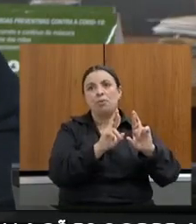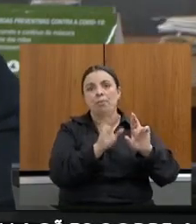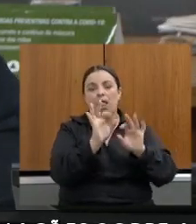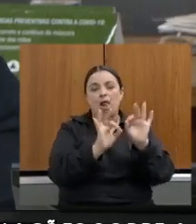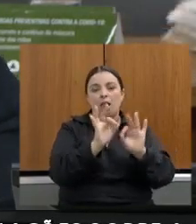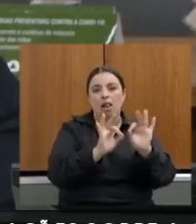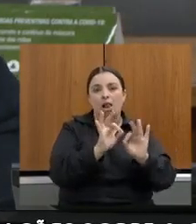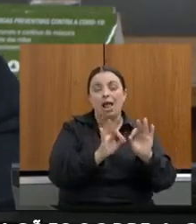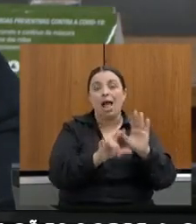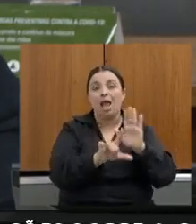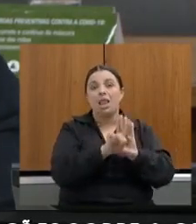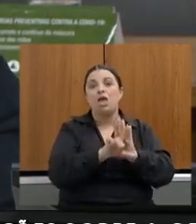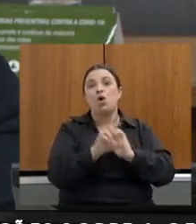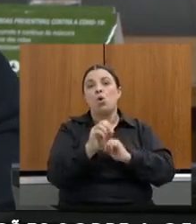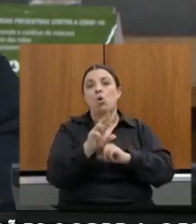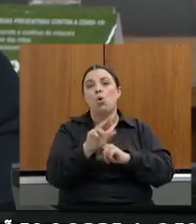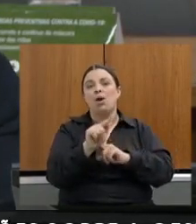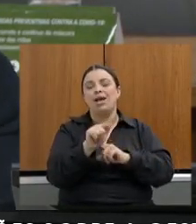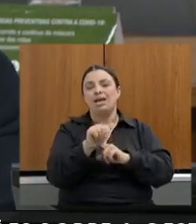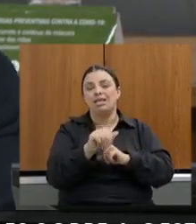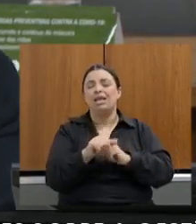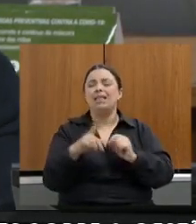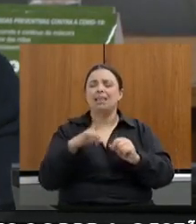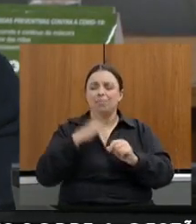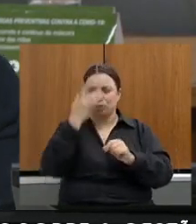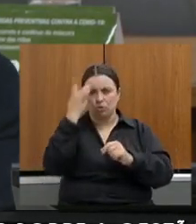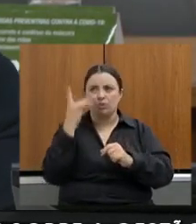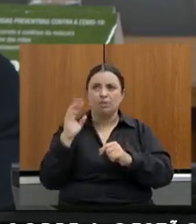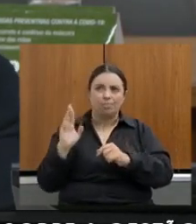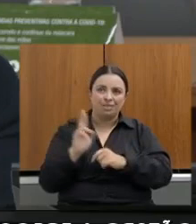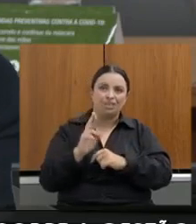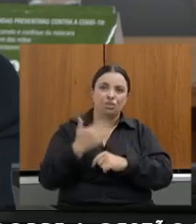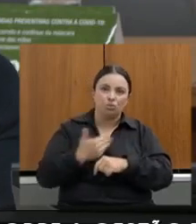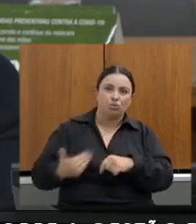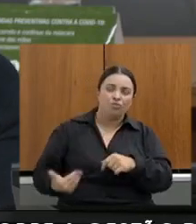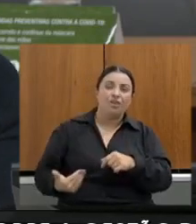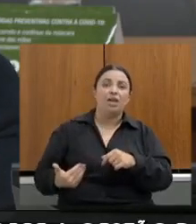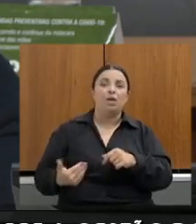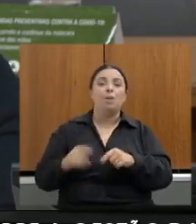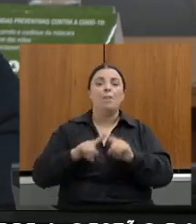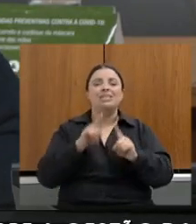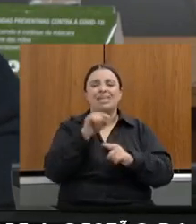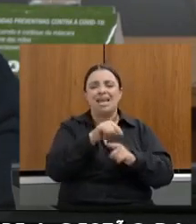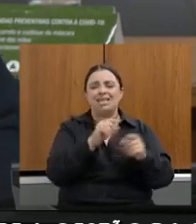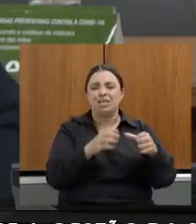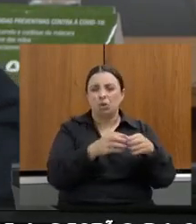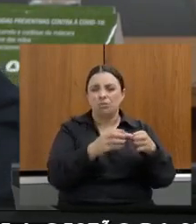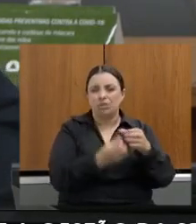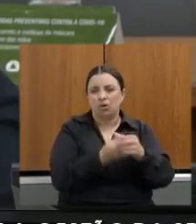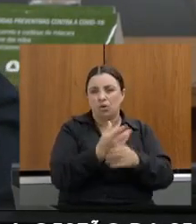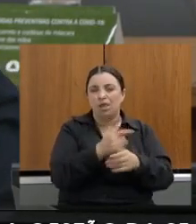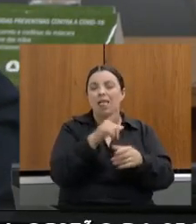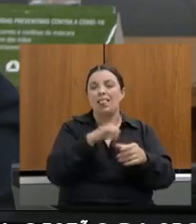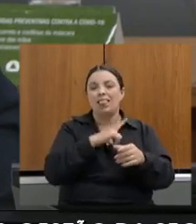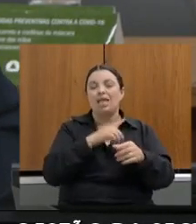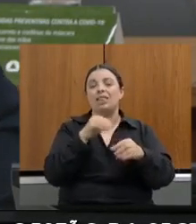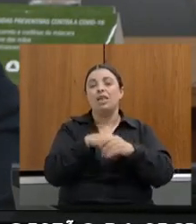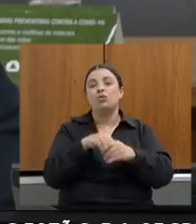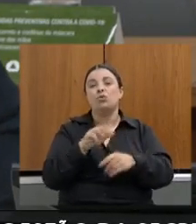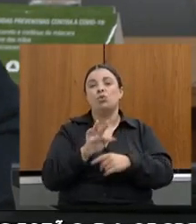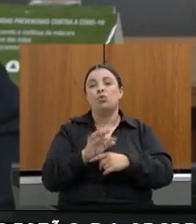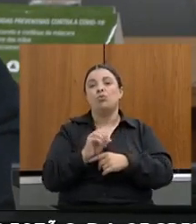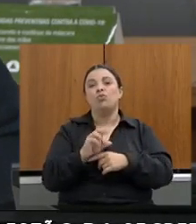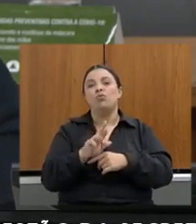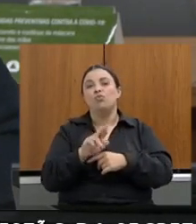ter pessoas do governo atuando junto com essa comissão mas é essa resolução da comissão também tá no fundo tá eu não digo que a própria lei orgânica que se